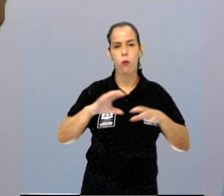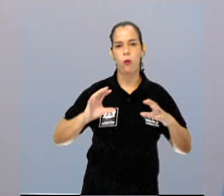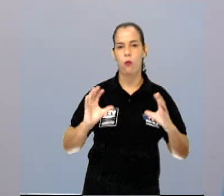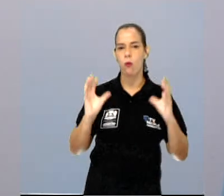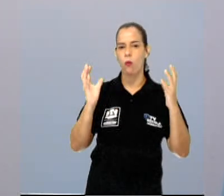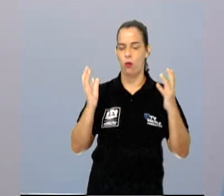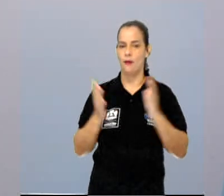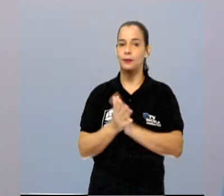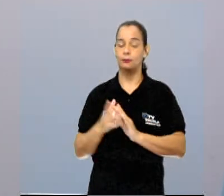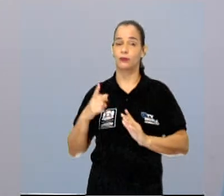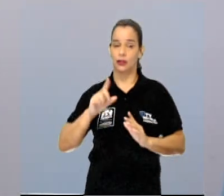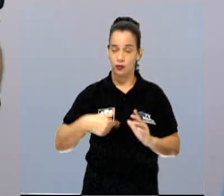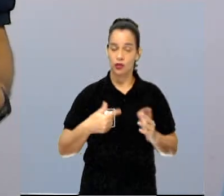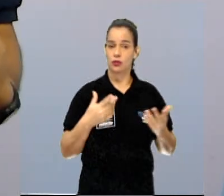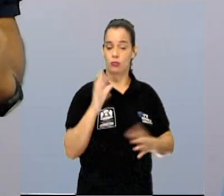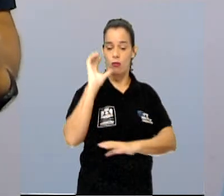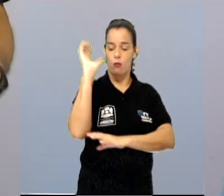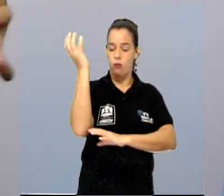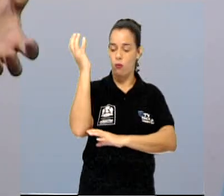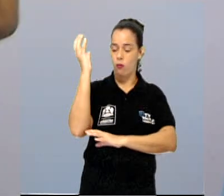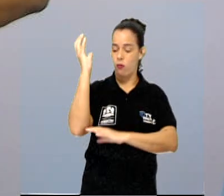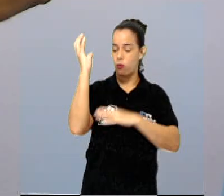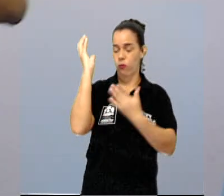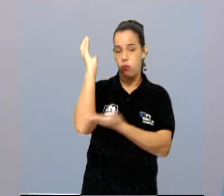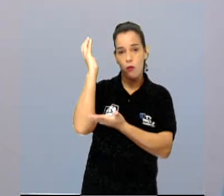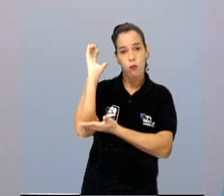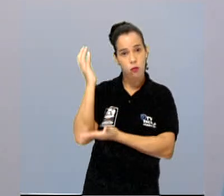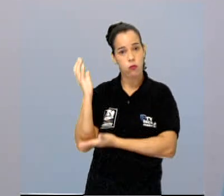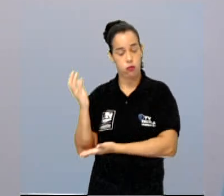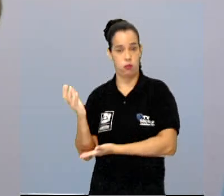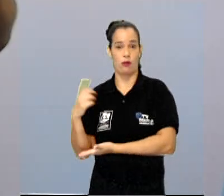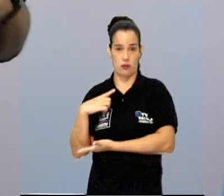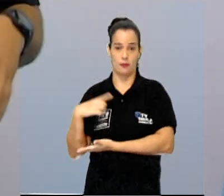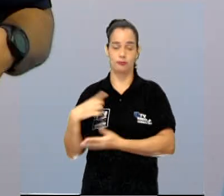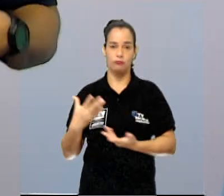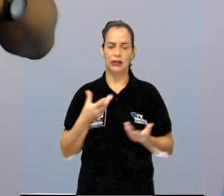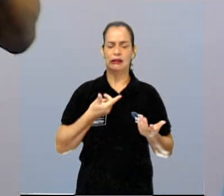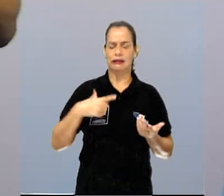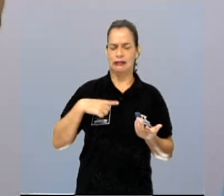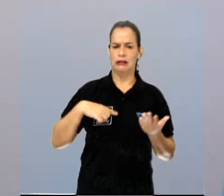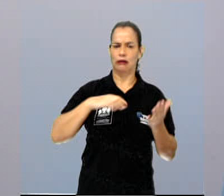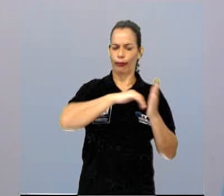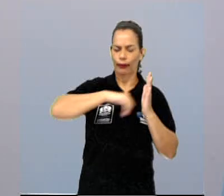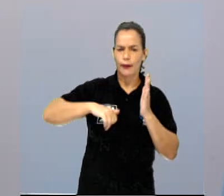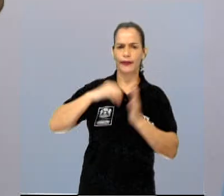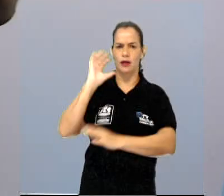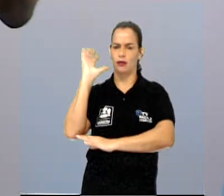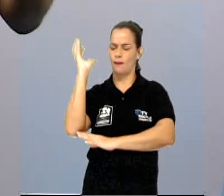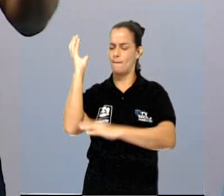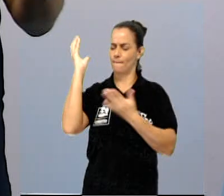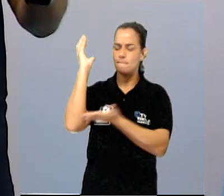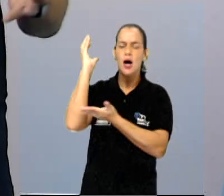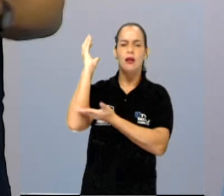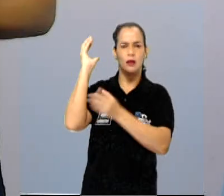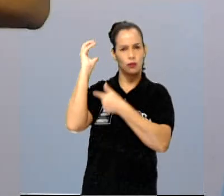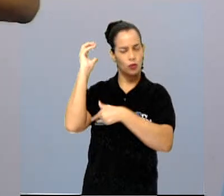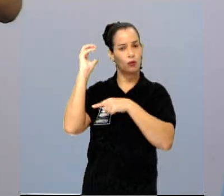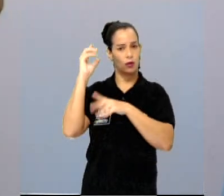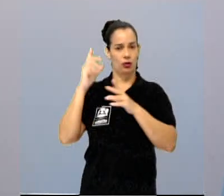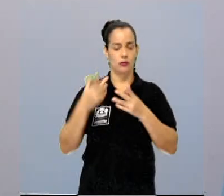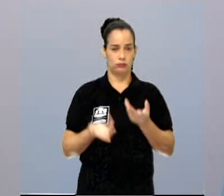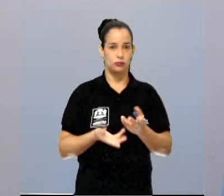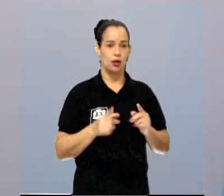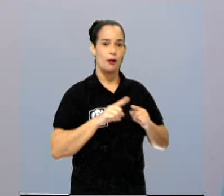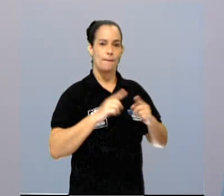por conta do desmatamento, claro que tem o fato da retirada da madeira para o comércio, só que hoje a legislação